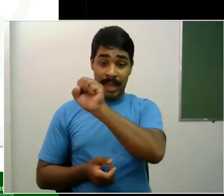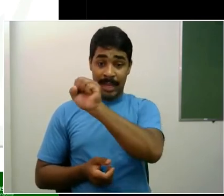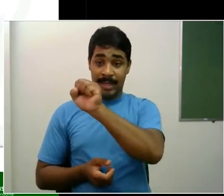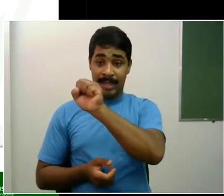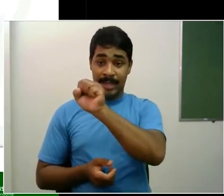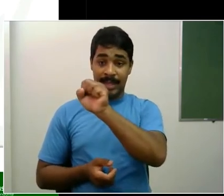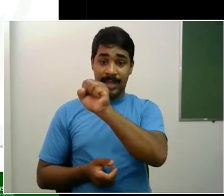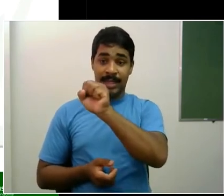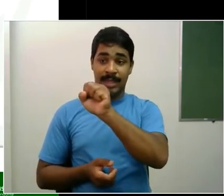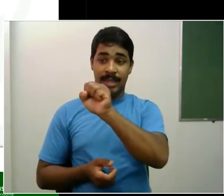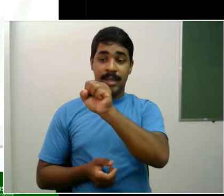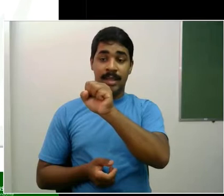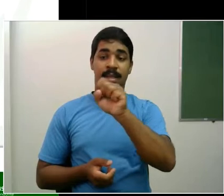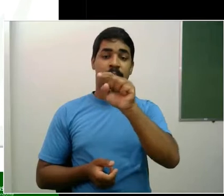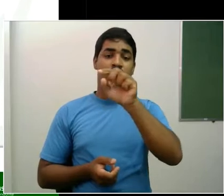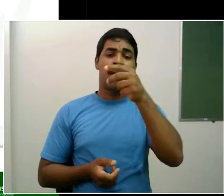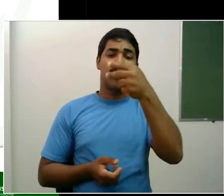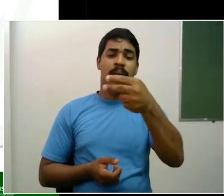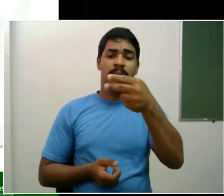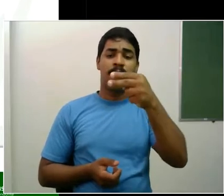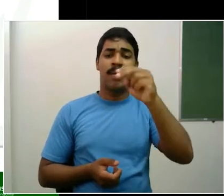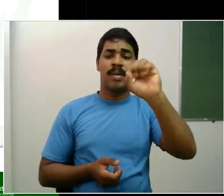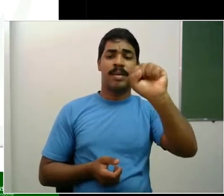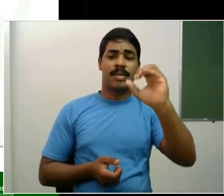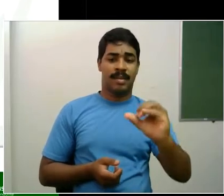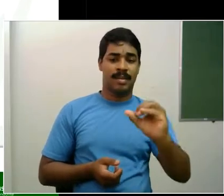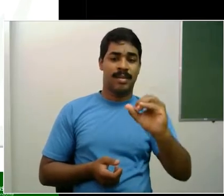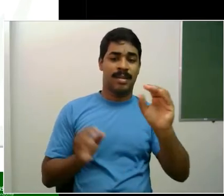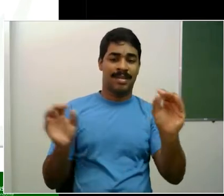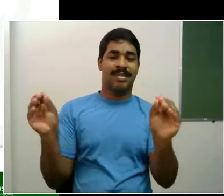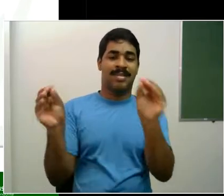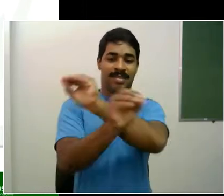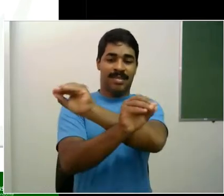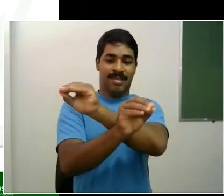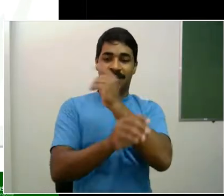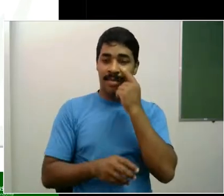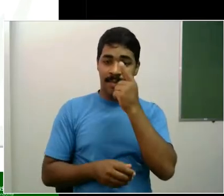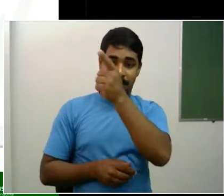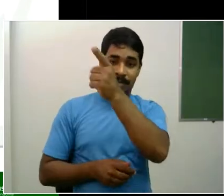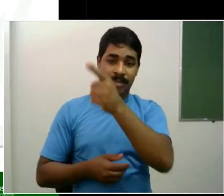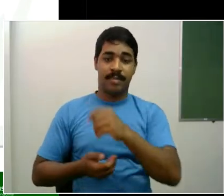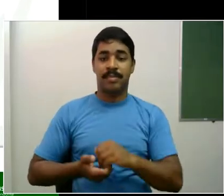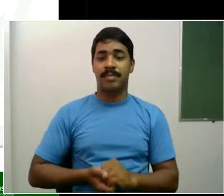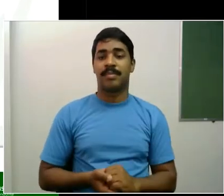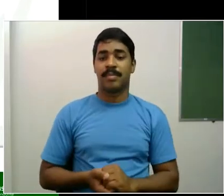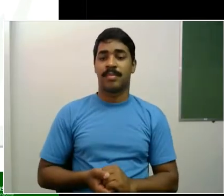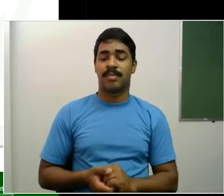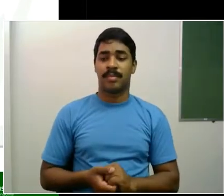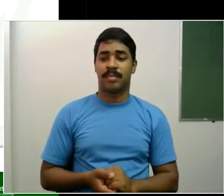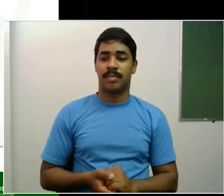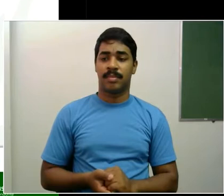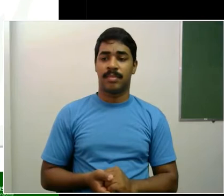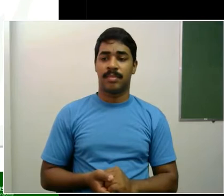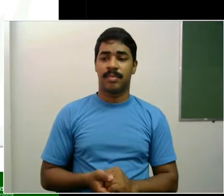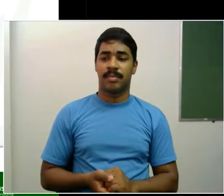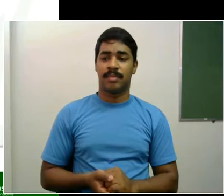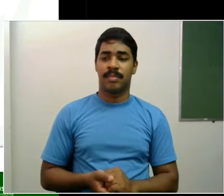fórmula aqui, que é a fórmula do S igual a S0 mais VT. S igual